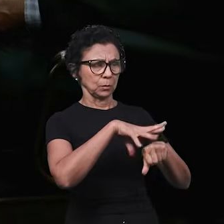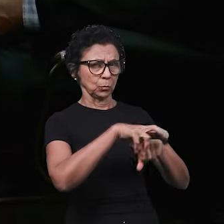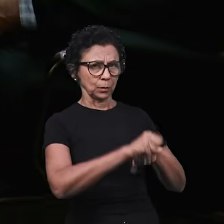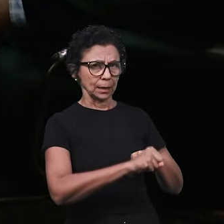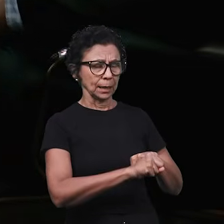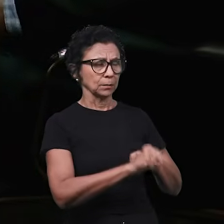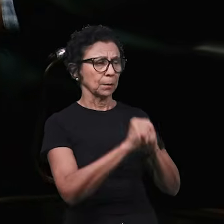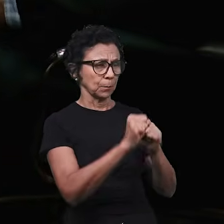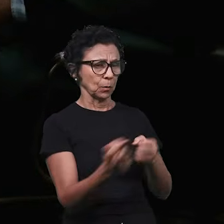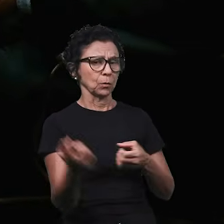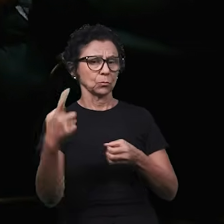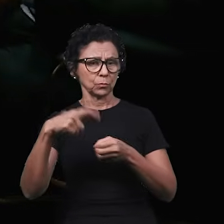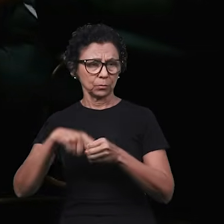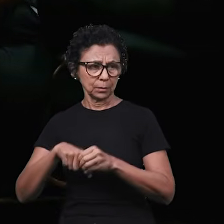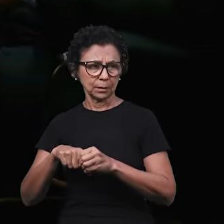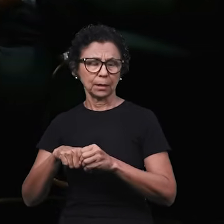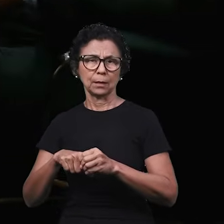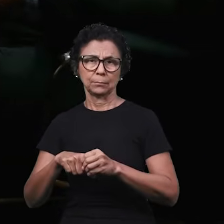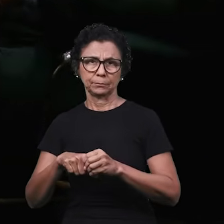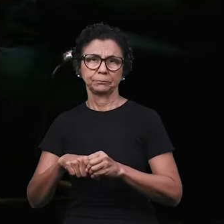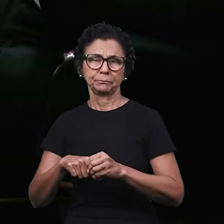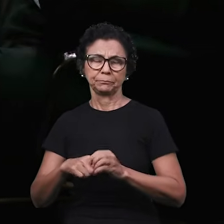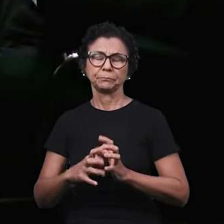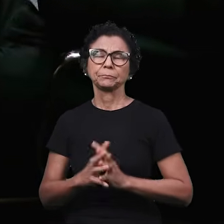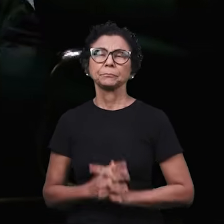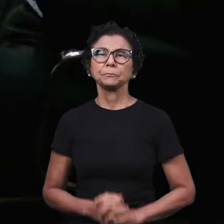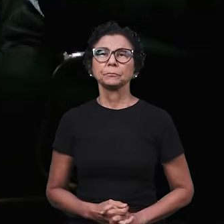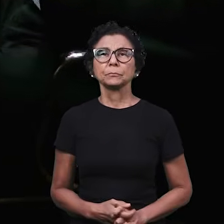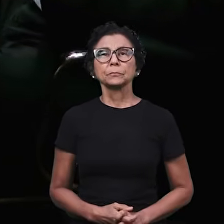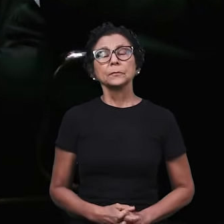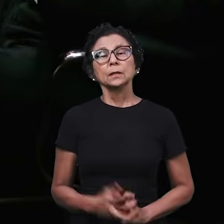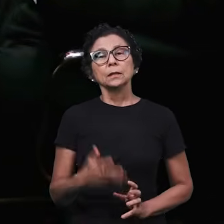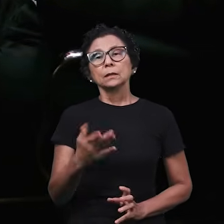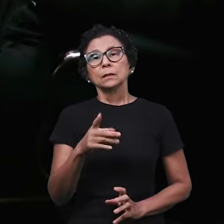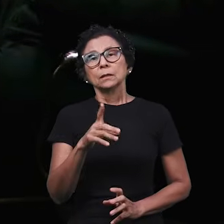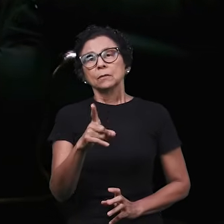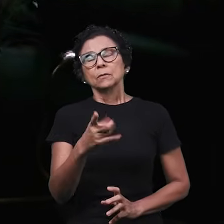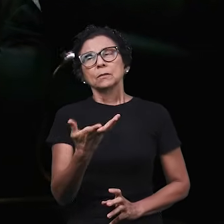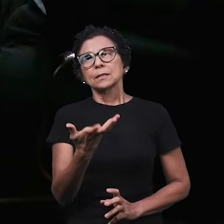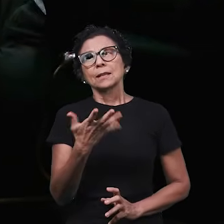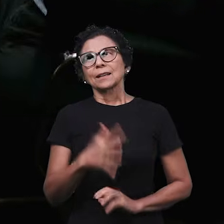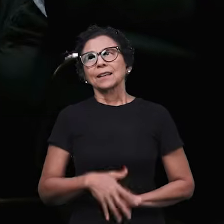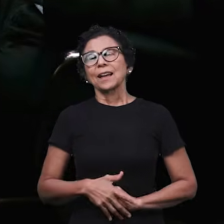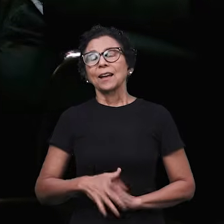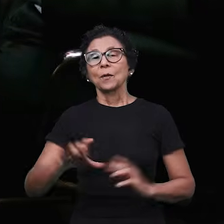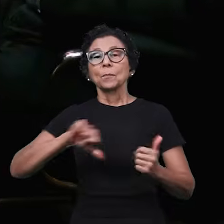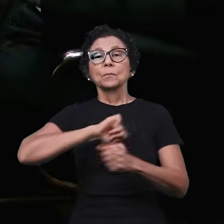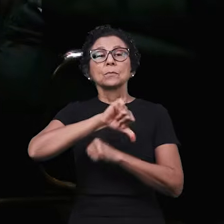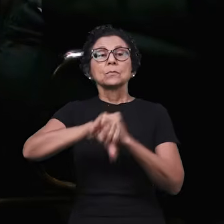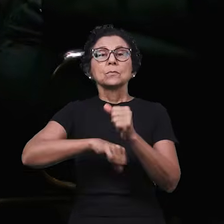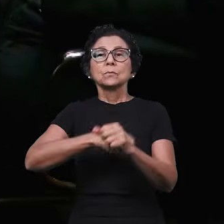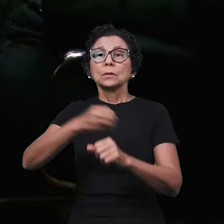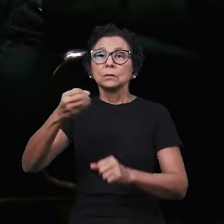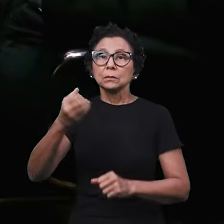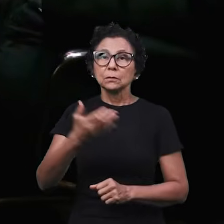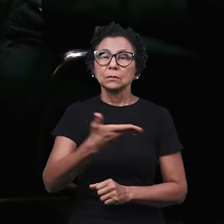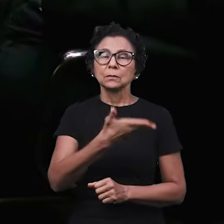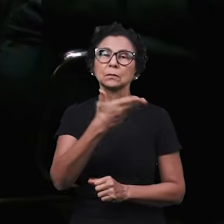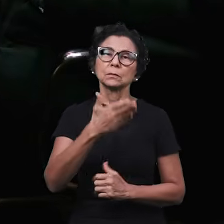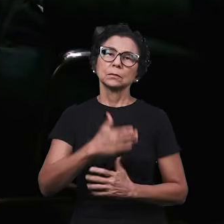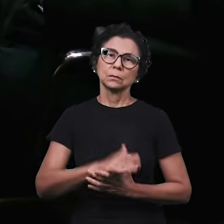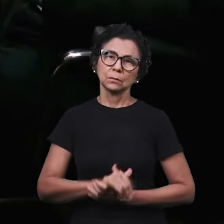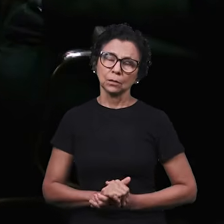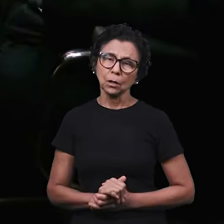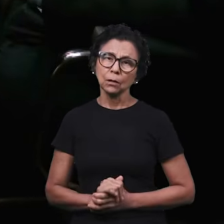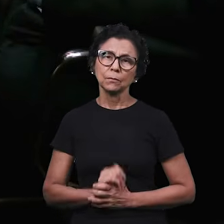que querer, né? A pessoa tem que querer, né? Quando ela quer mudar de vida, quando ela quer ser uma nova criatura, como diz a